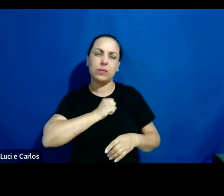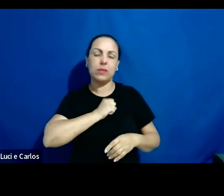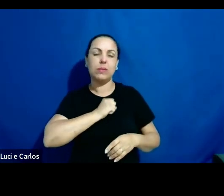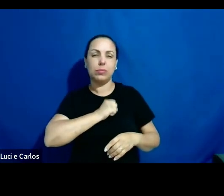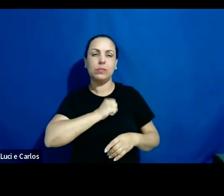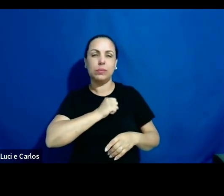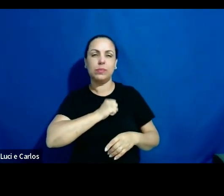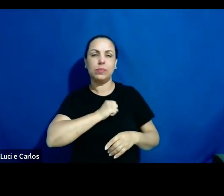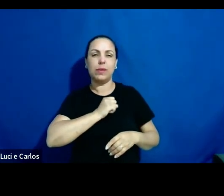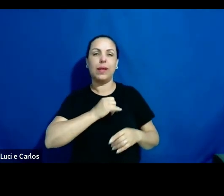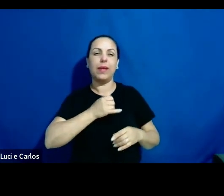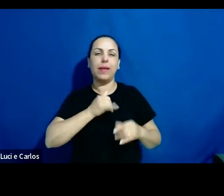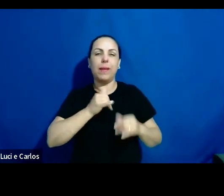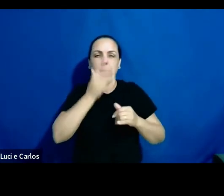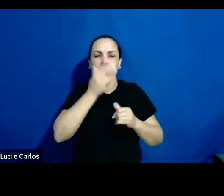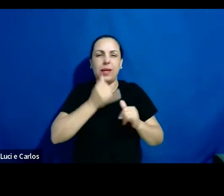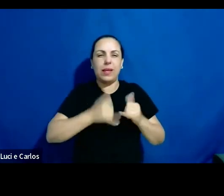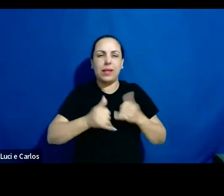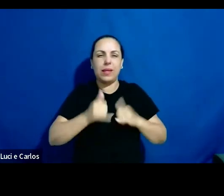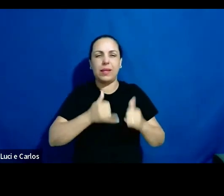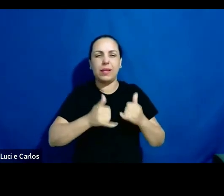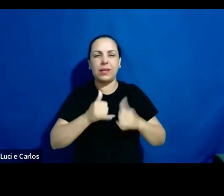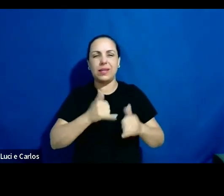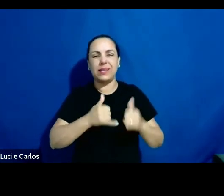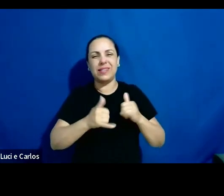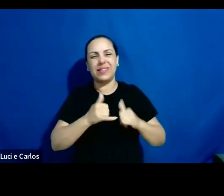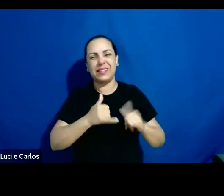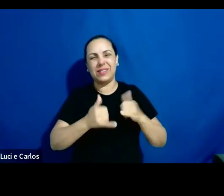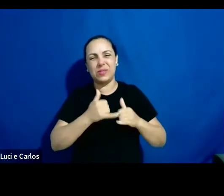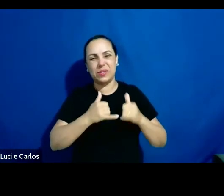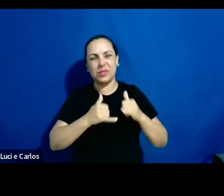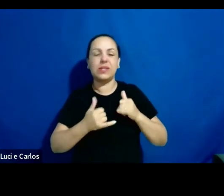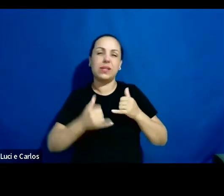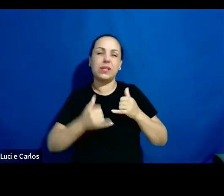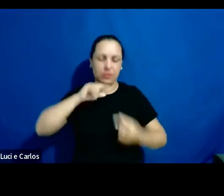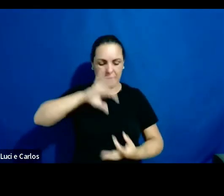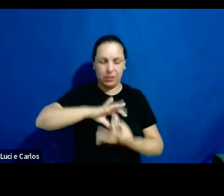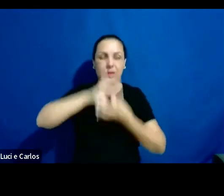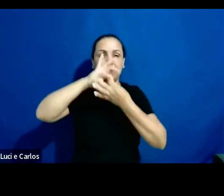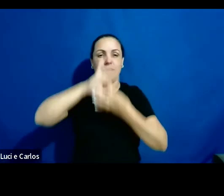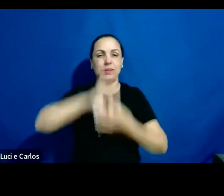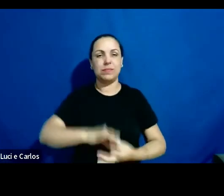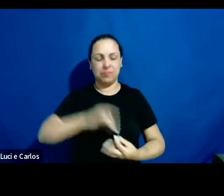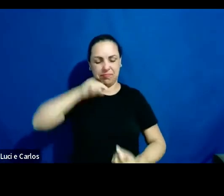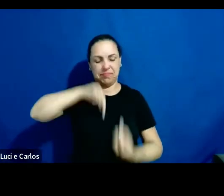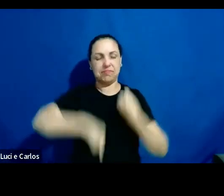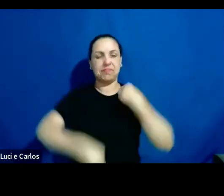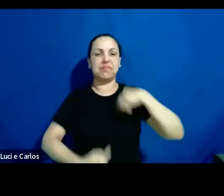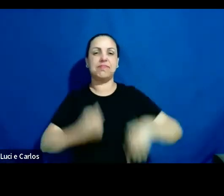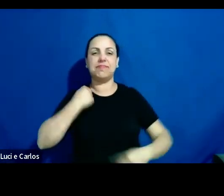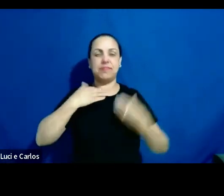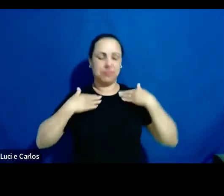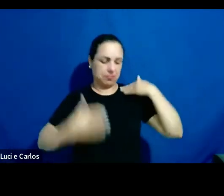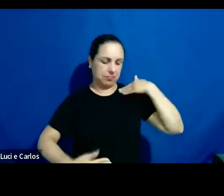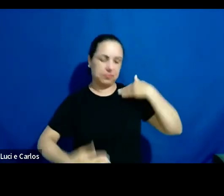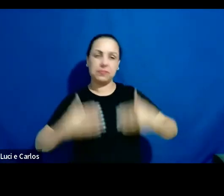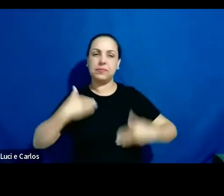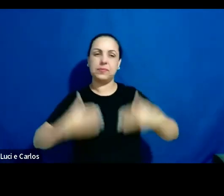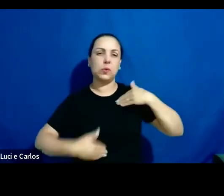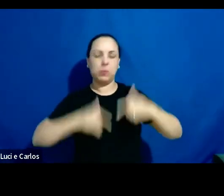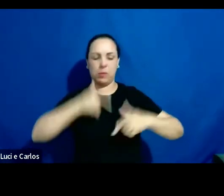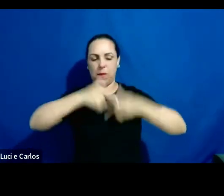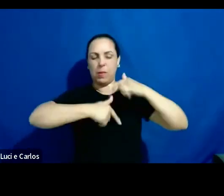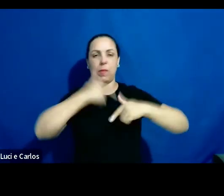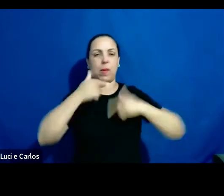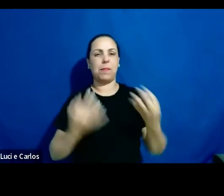ele vibra. E são as vibrações que fazem a grande sinfonia da vida circular